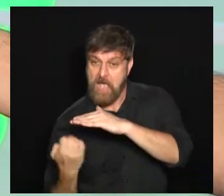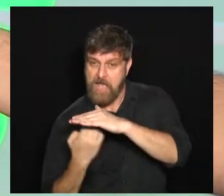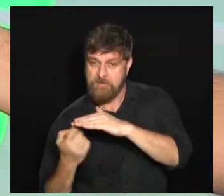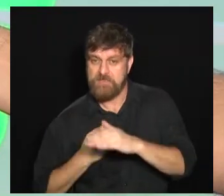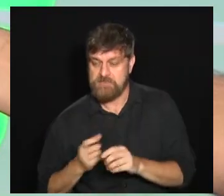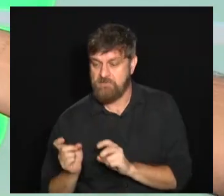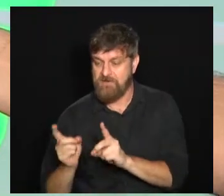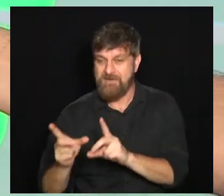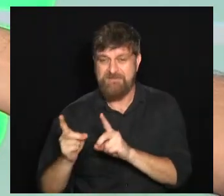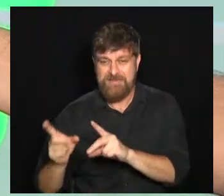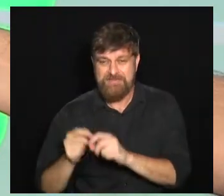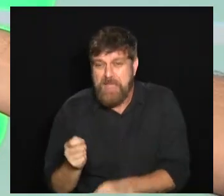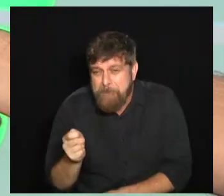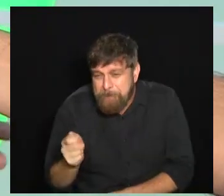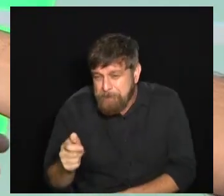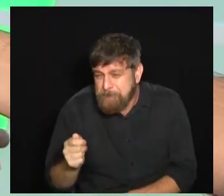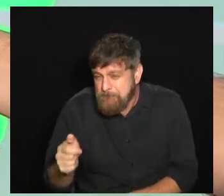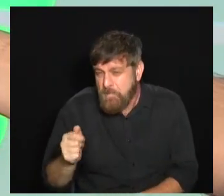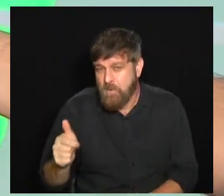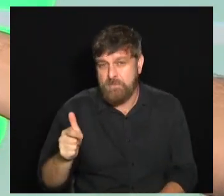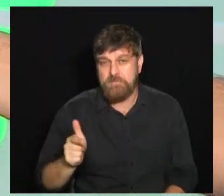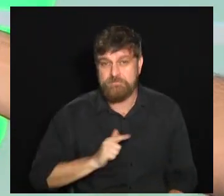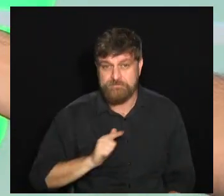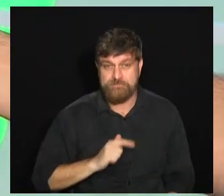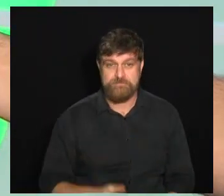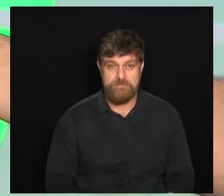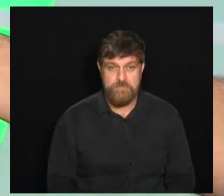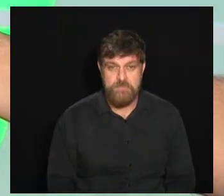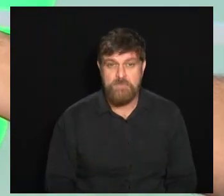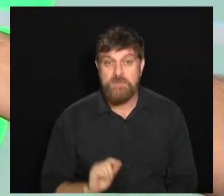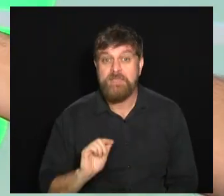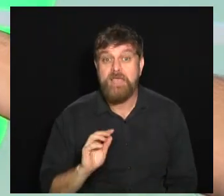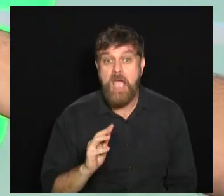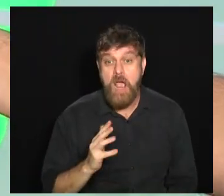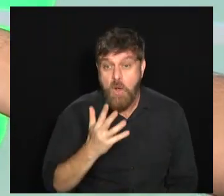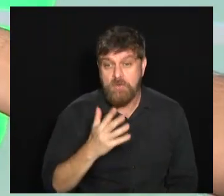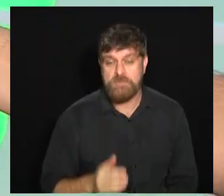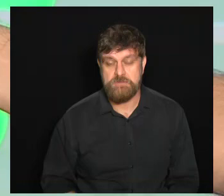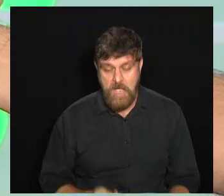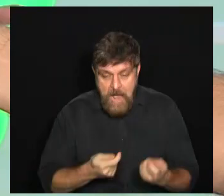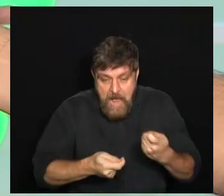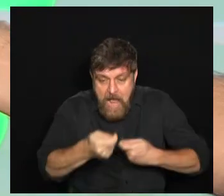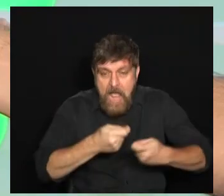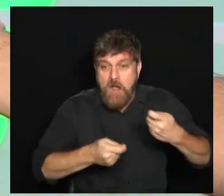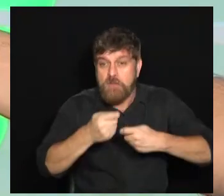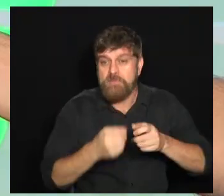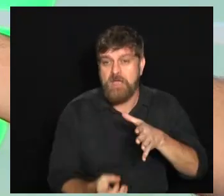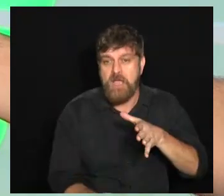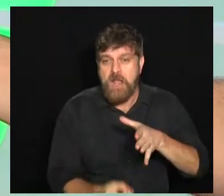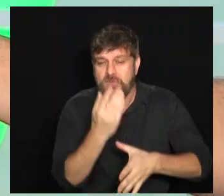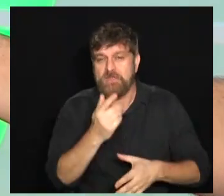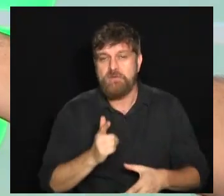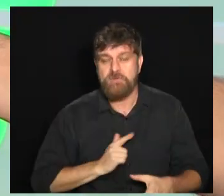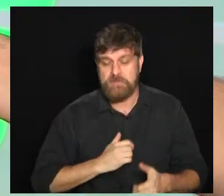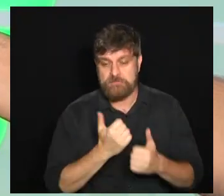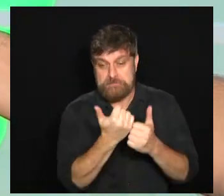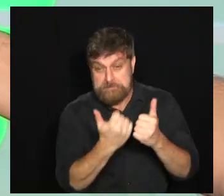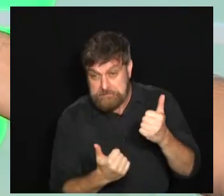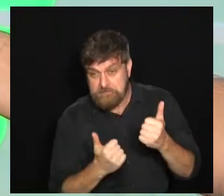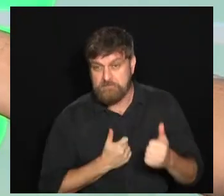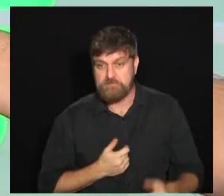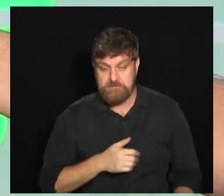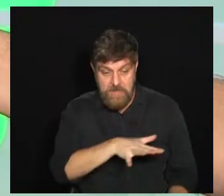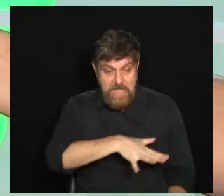menos, porque tem menos demanda, né, com a questão do coronavírus. Então, com isso, a economia entra no processo, né, e o mercado de